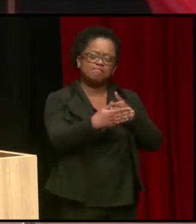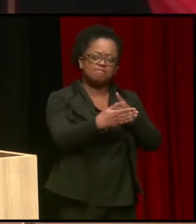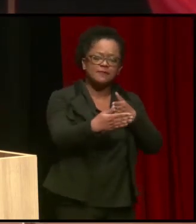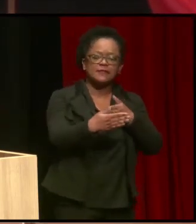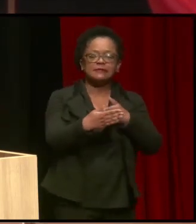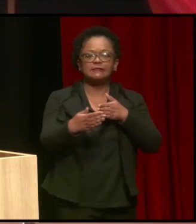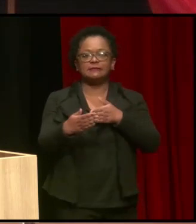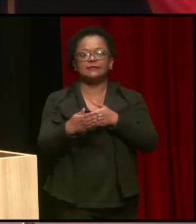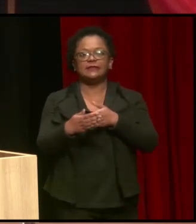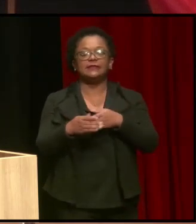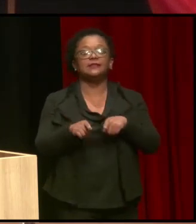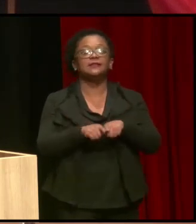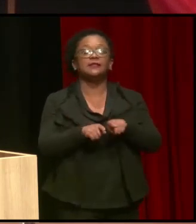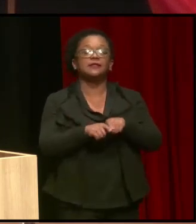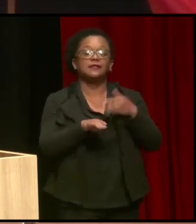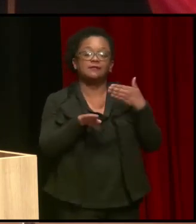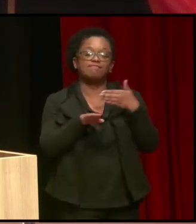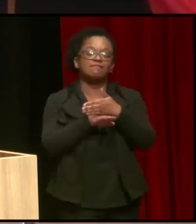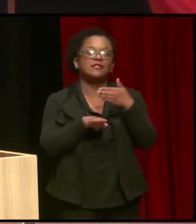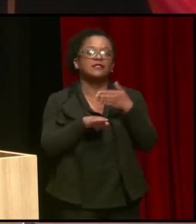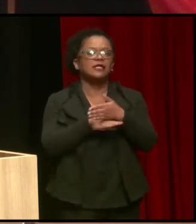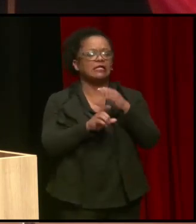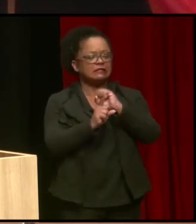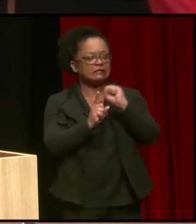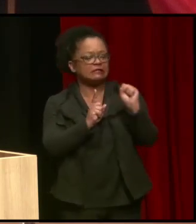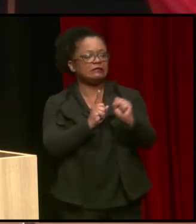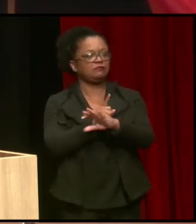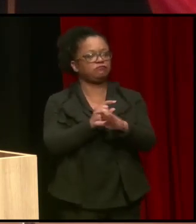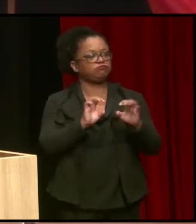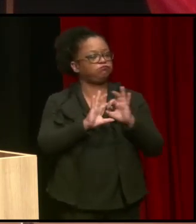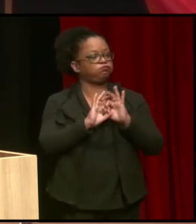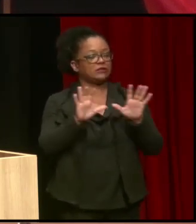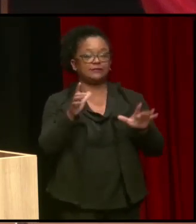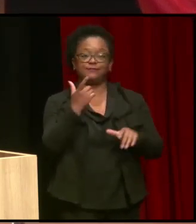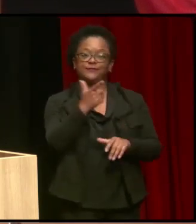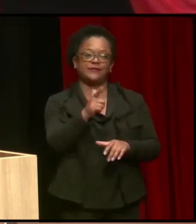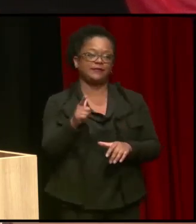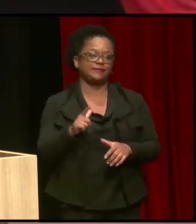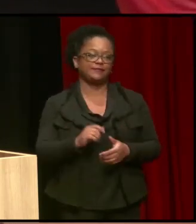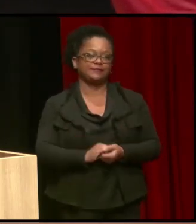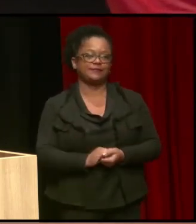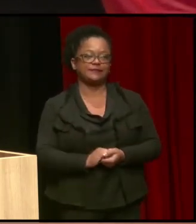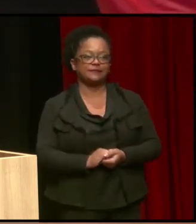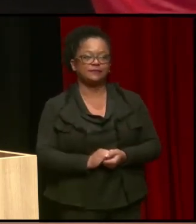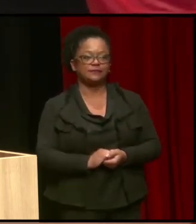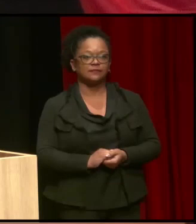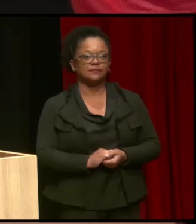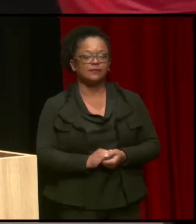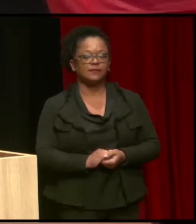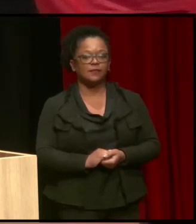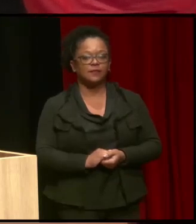a participação deles plena na sociedade, em igualdade de condições com as demais pessoas, tá?